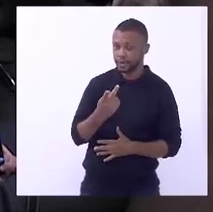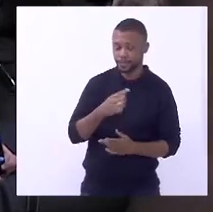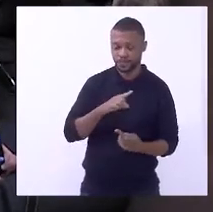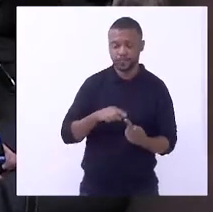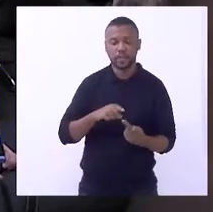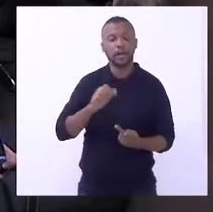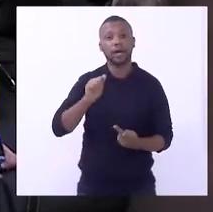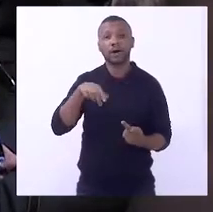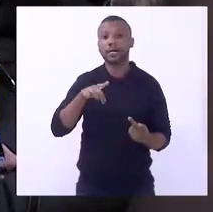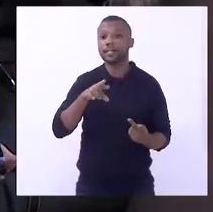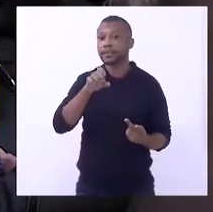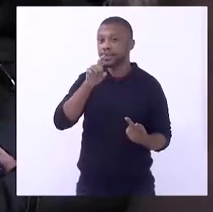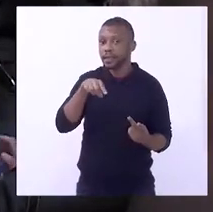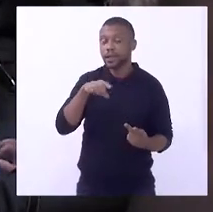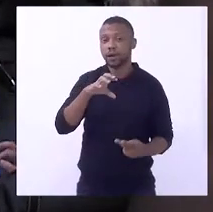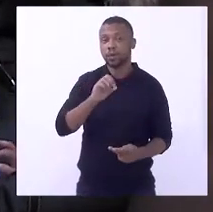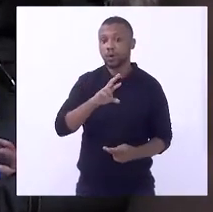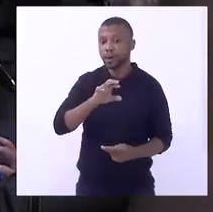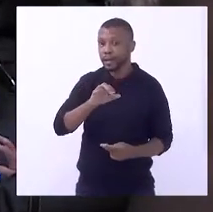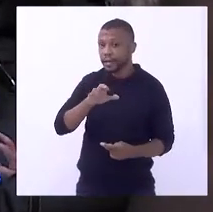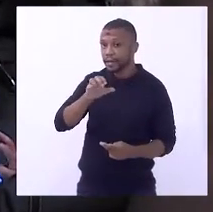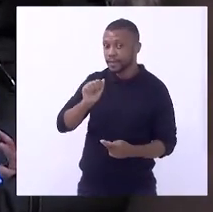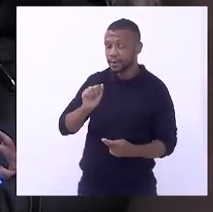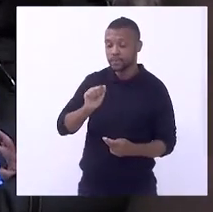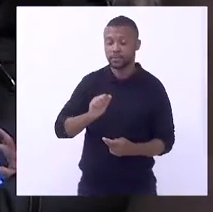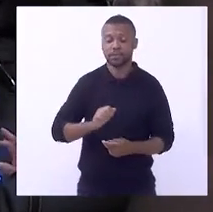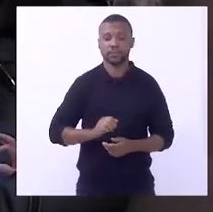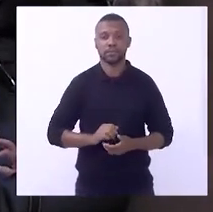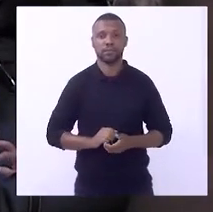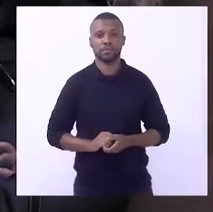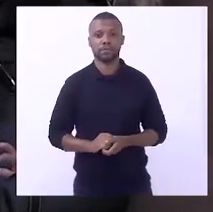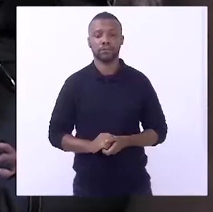Correia. André Correia.